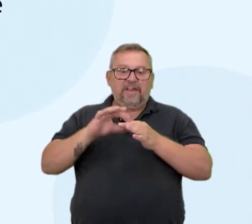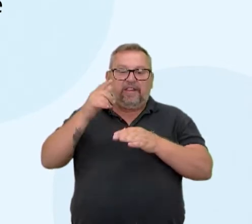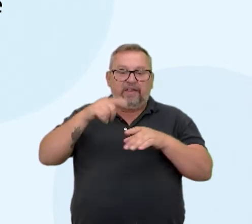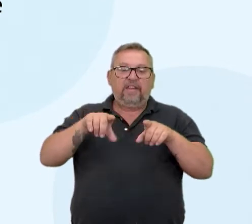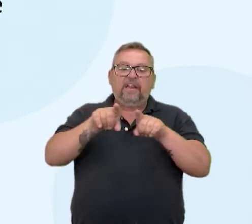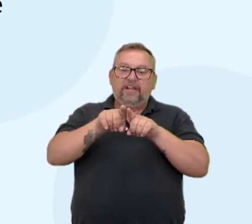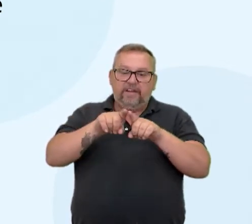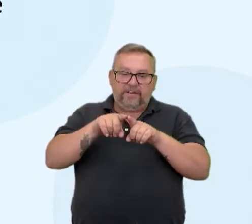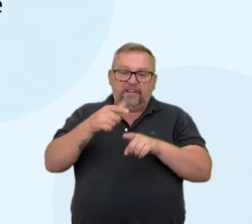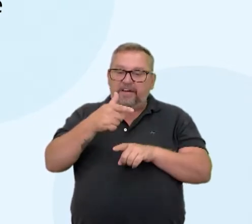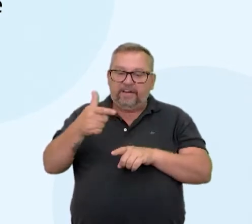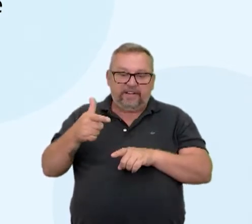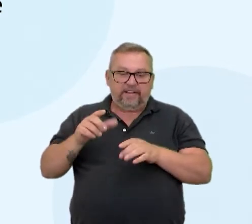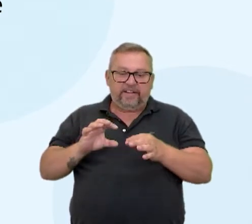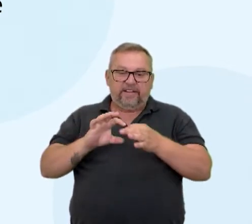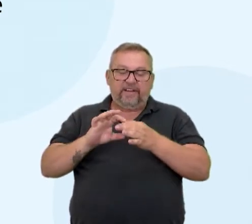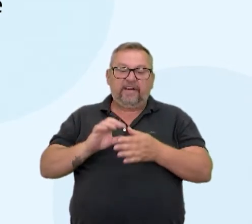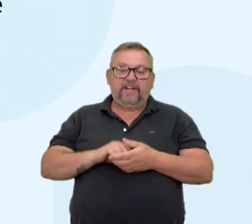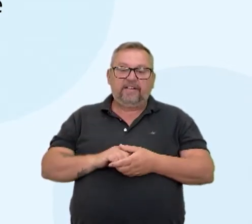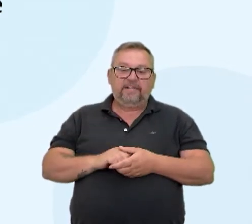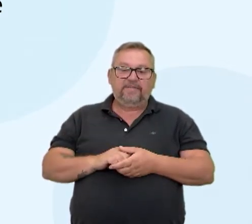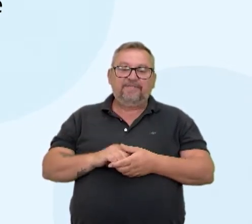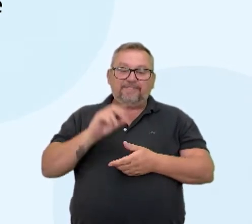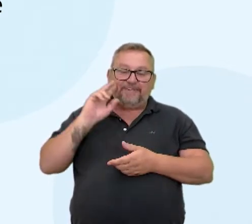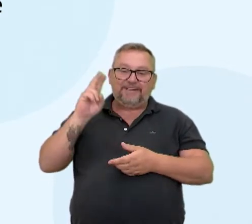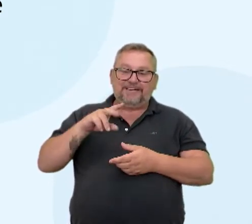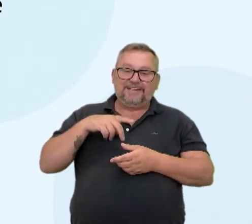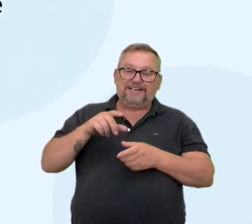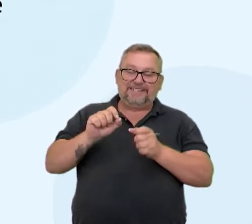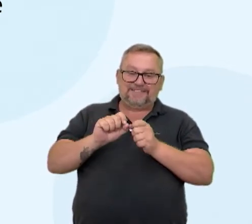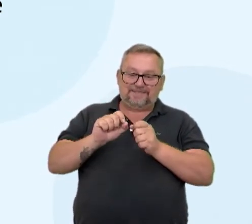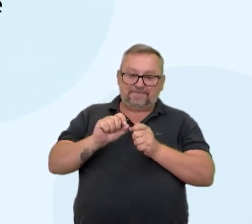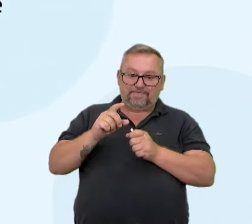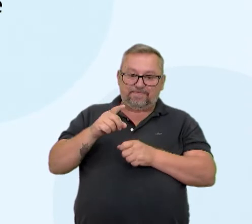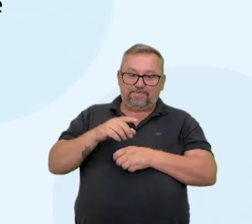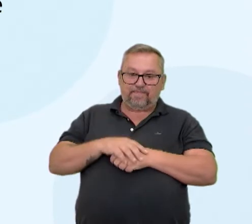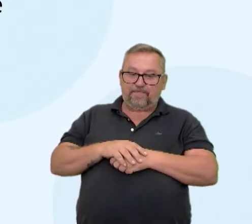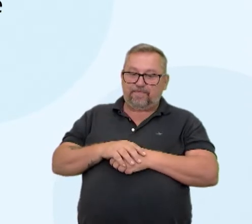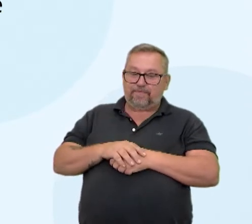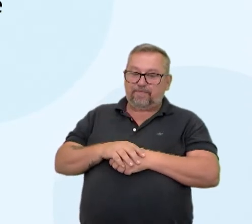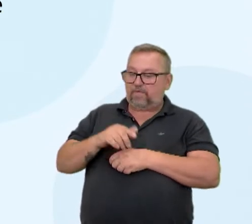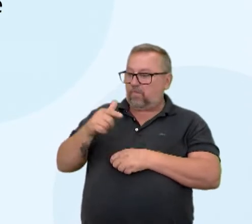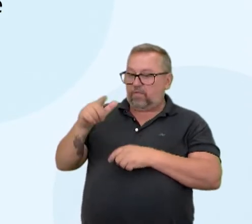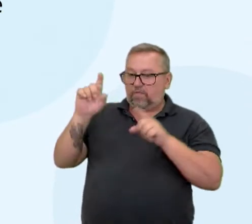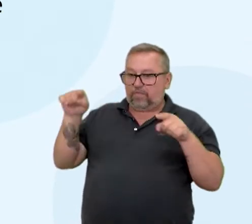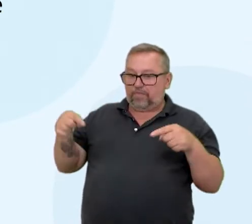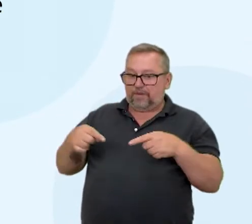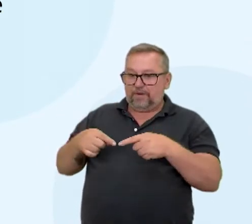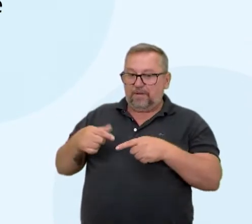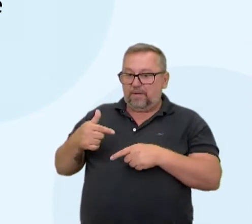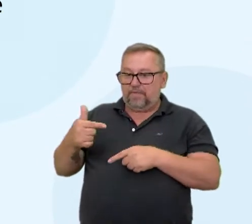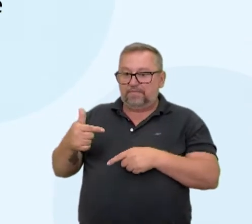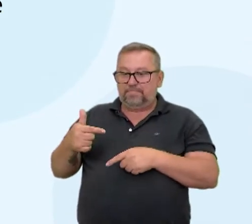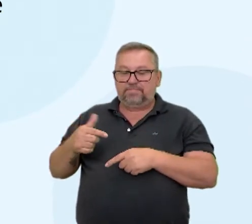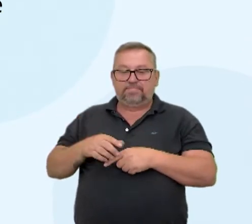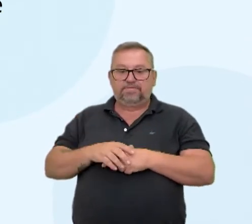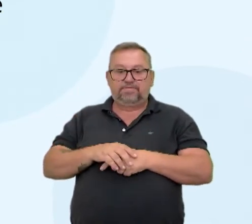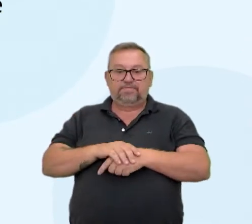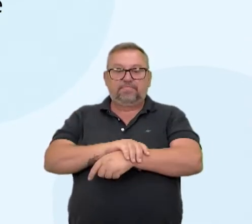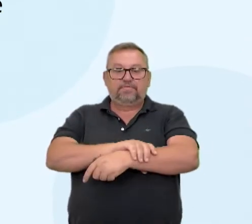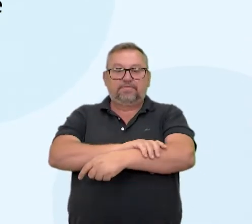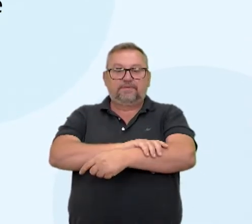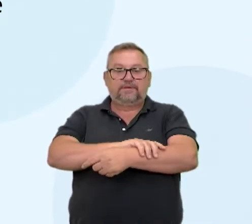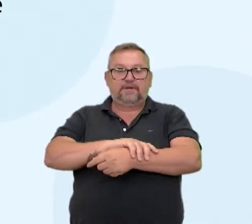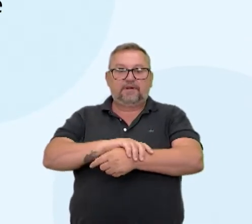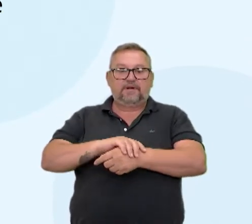caminhos que não se ligam, por exemplo. Então, olha aqui, ó, não existe ligação entre esses processos nesse caminho